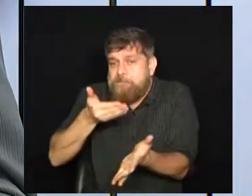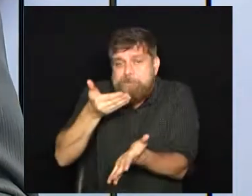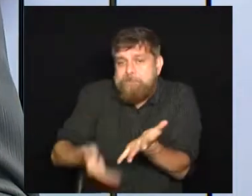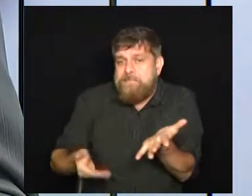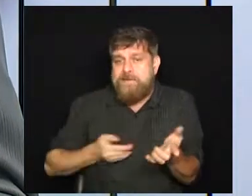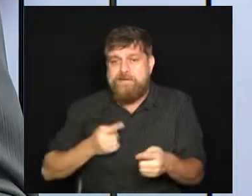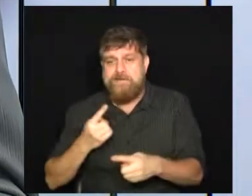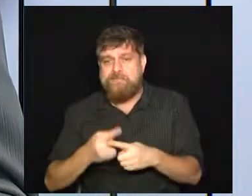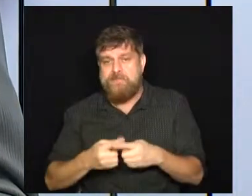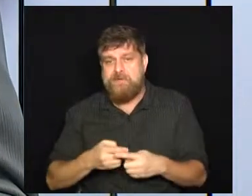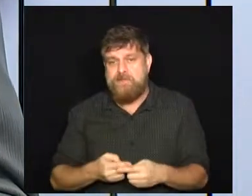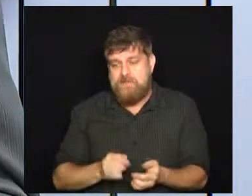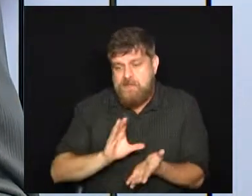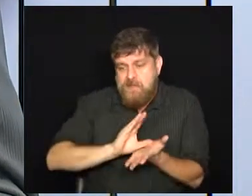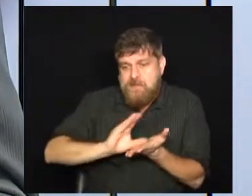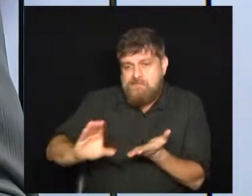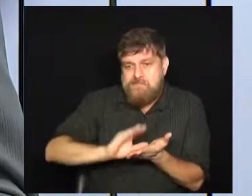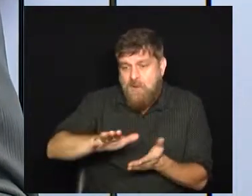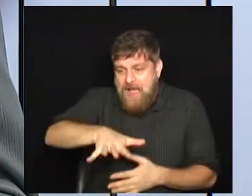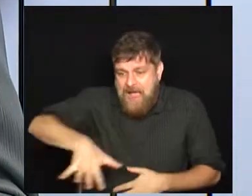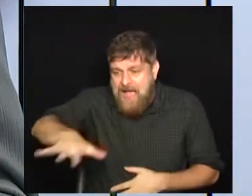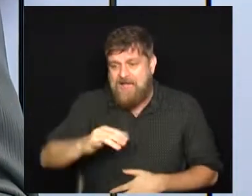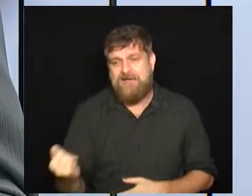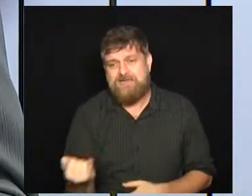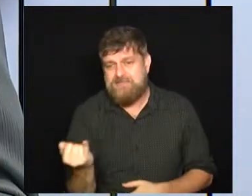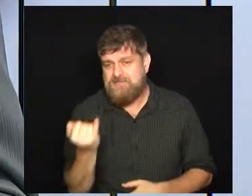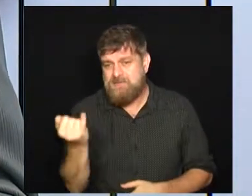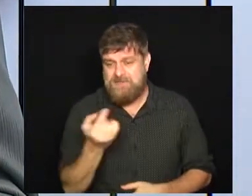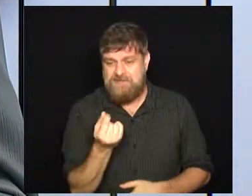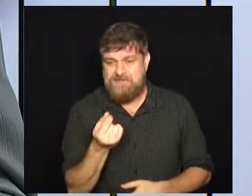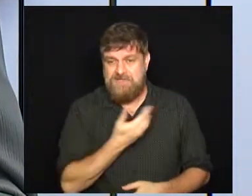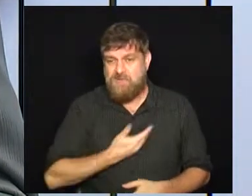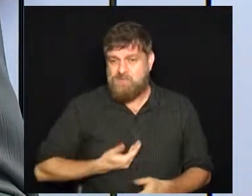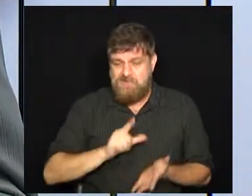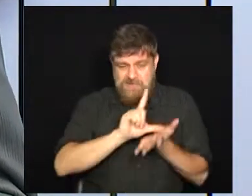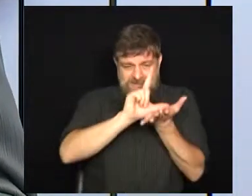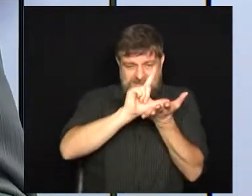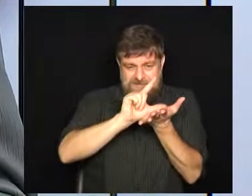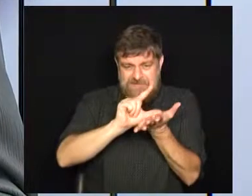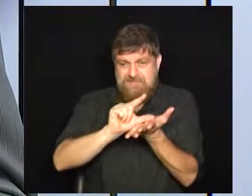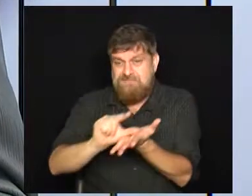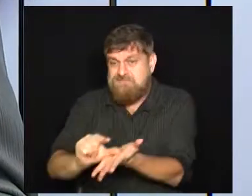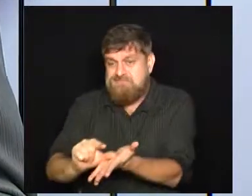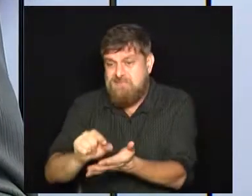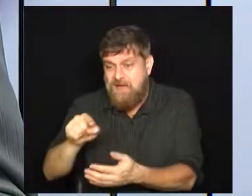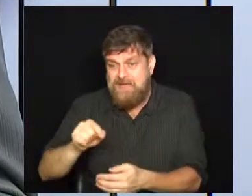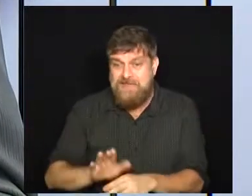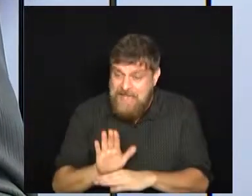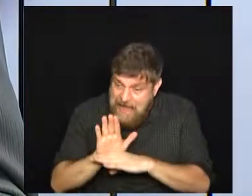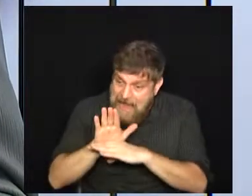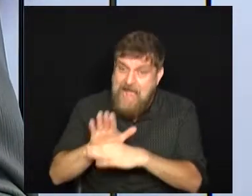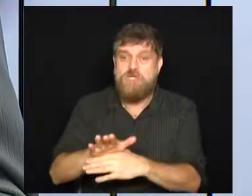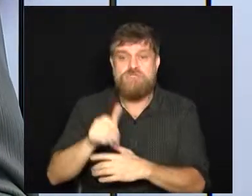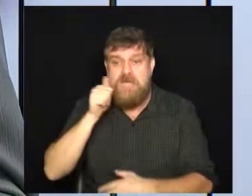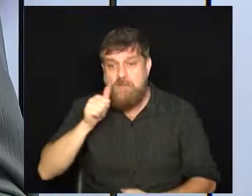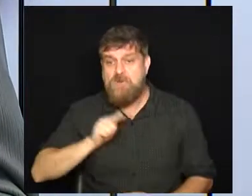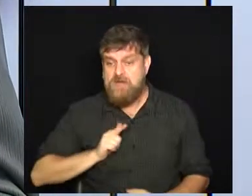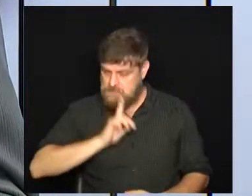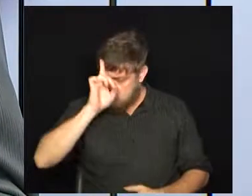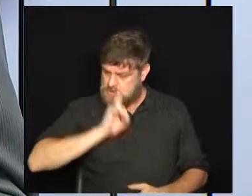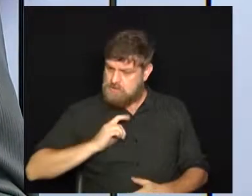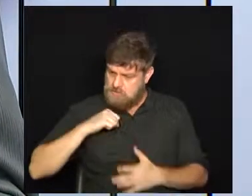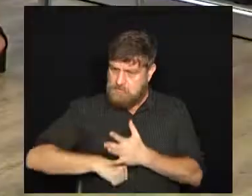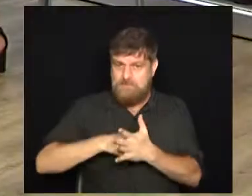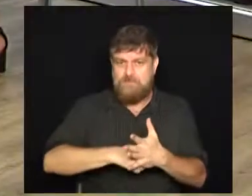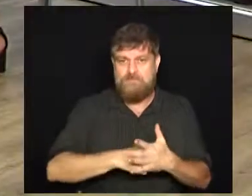tira investimento de áreas importantes que contribuiria para defender o direito das mulheres. Bom, a gente ainda